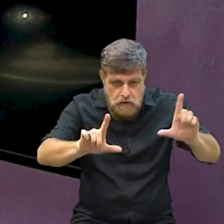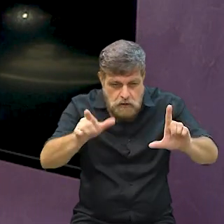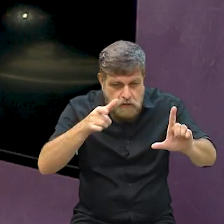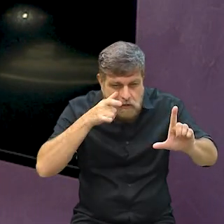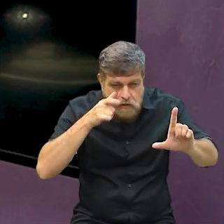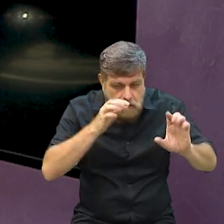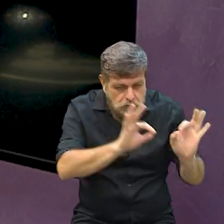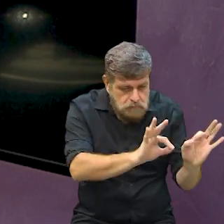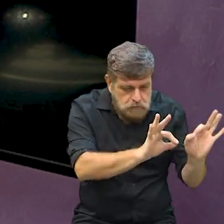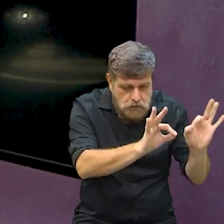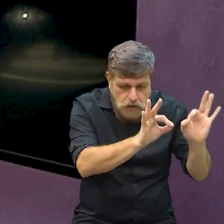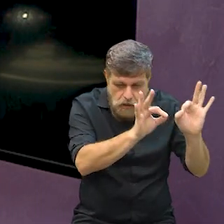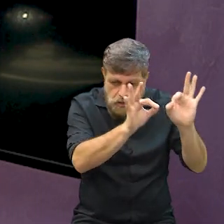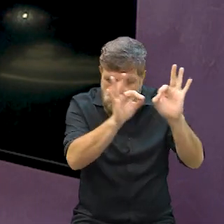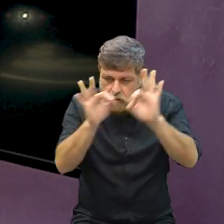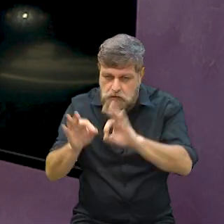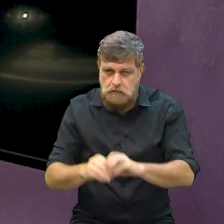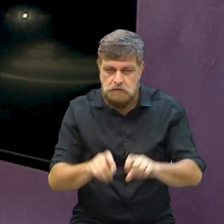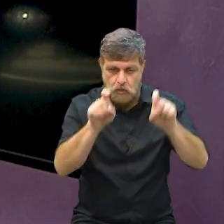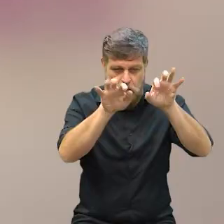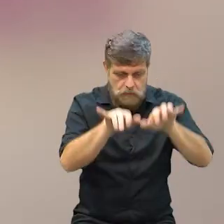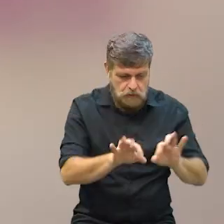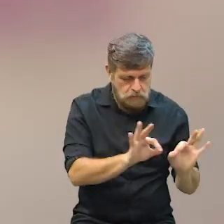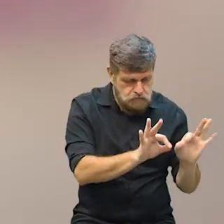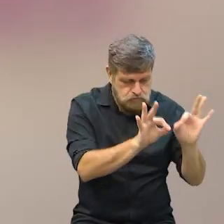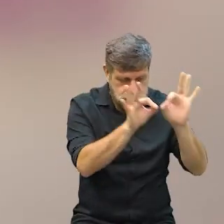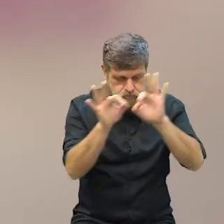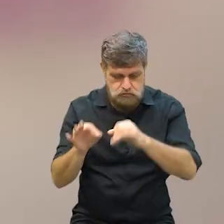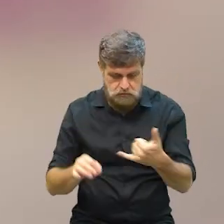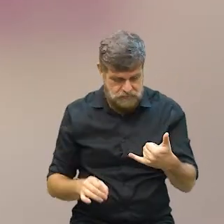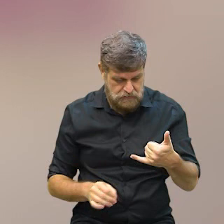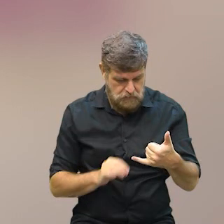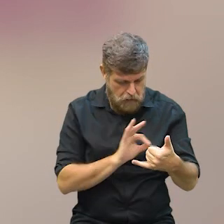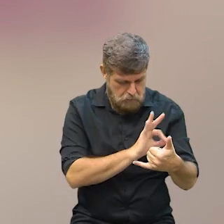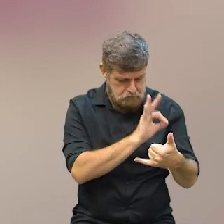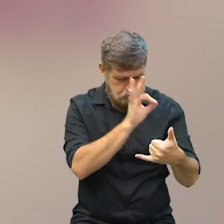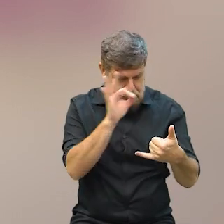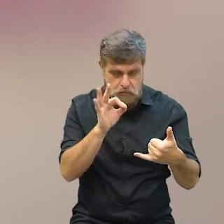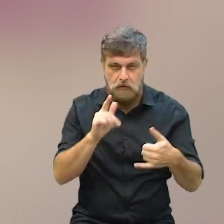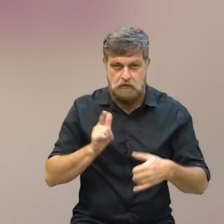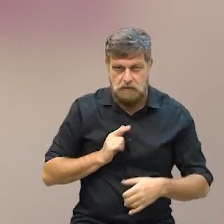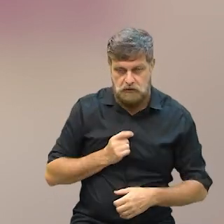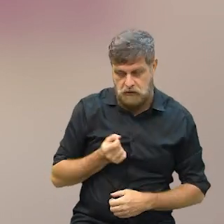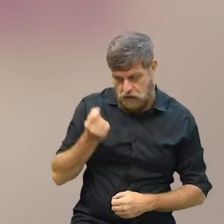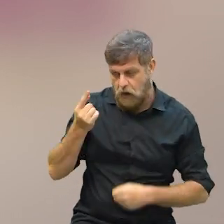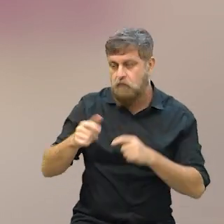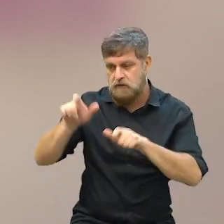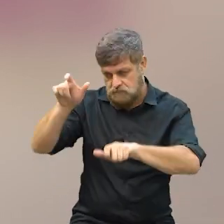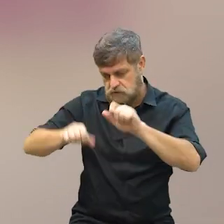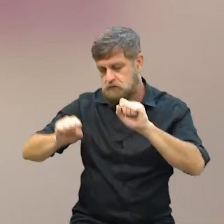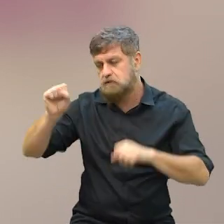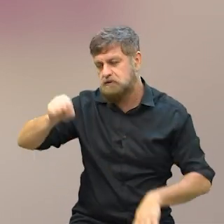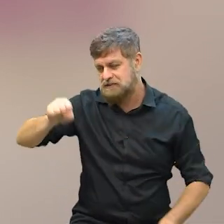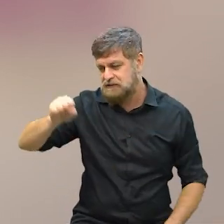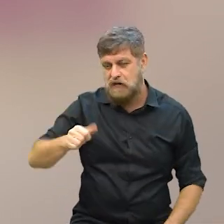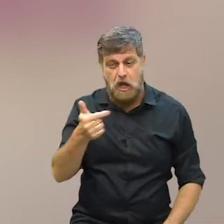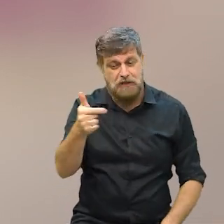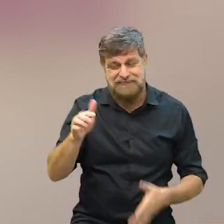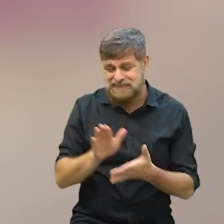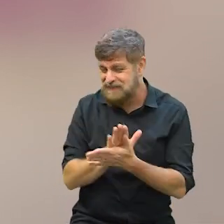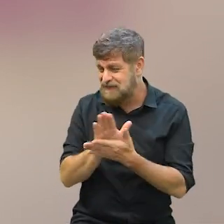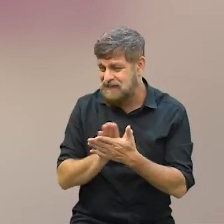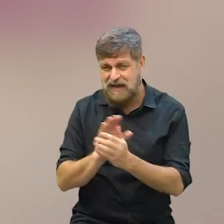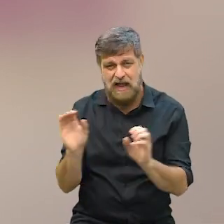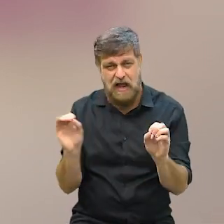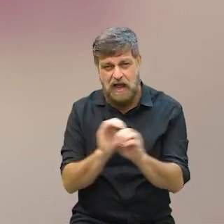muito na frente da televisão, do computador, no celular. Sim, sim. Existem alguns casos, sim, de pessoas que não